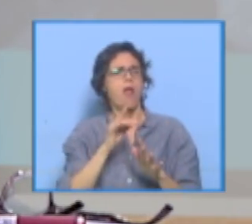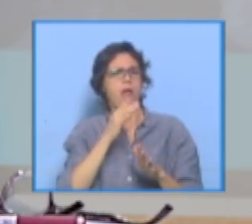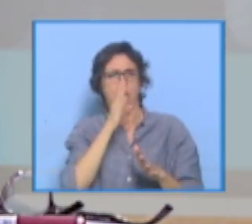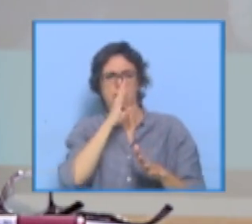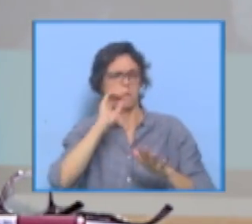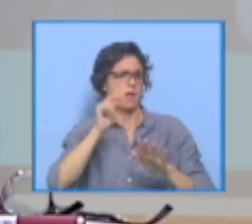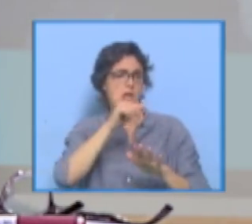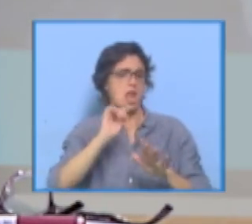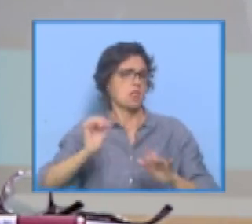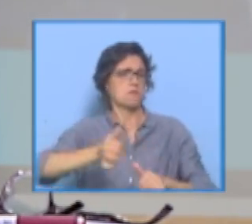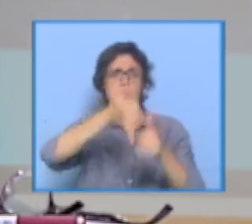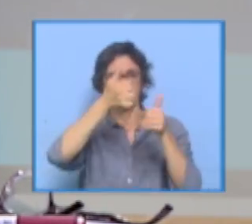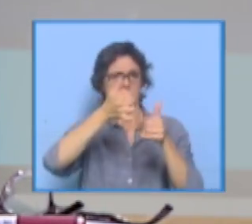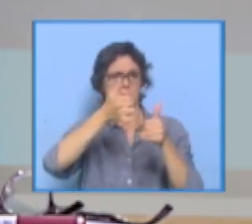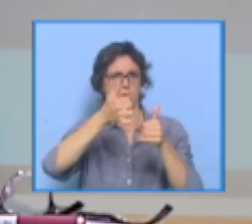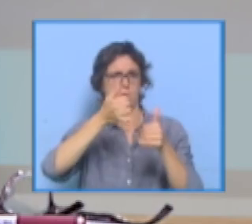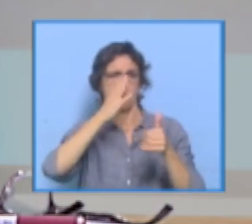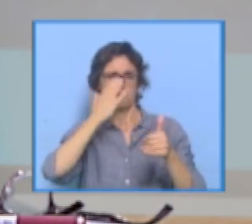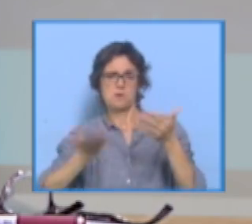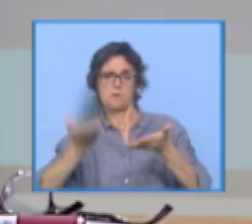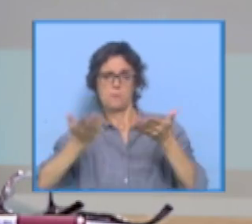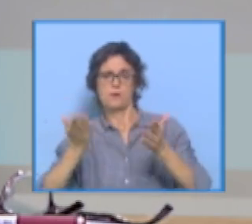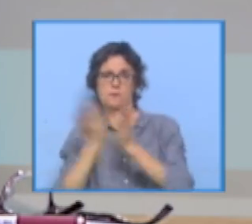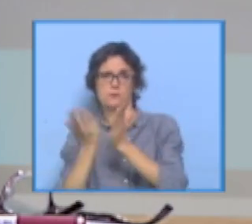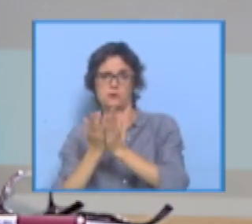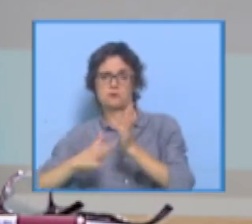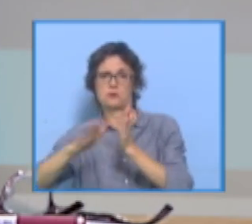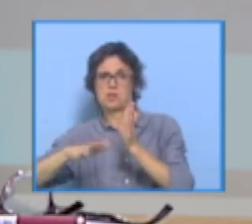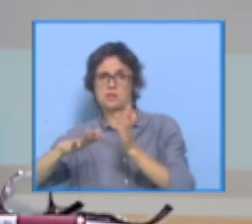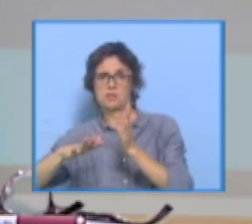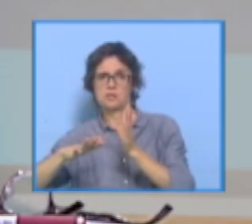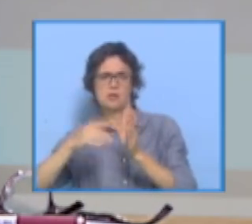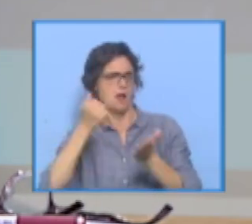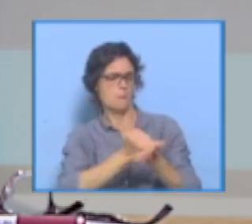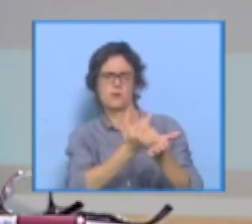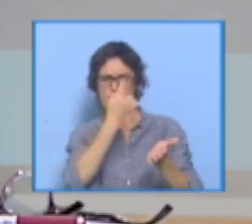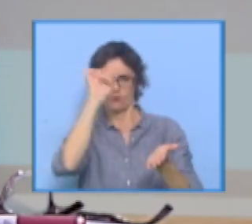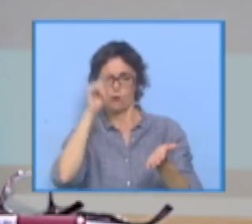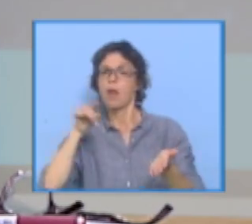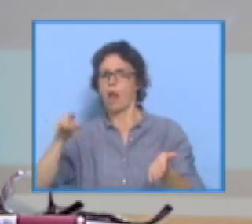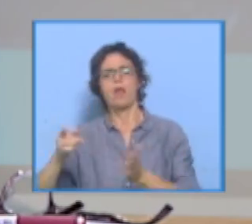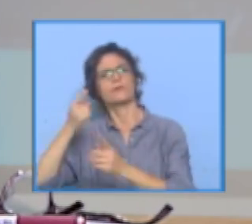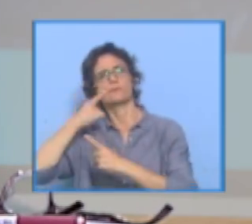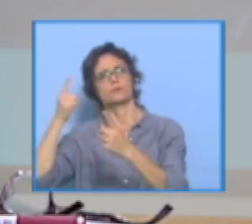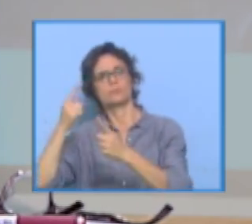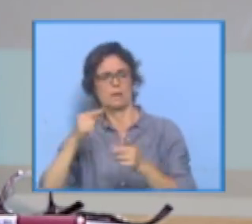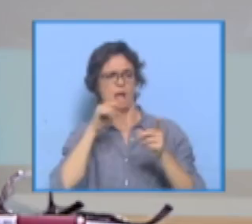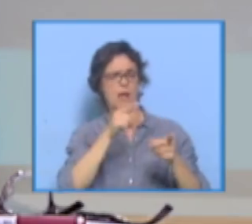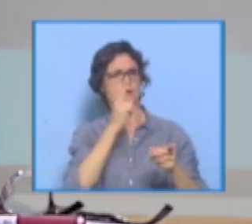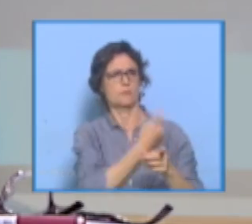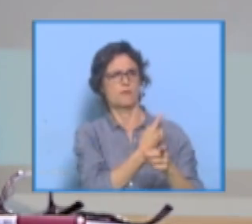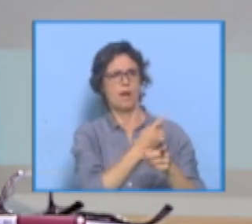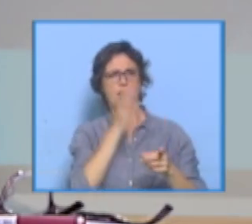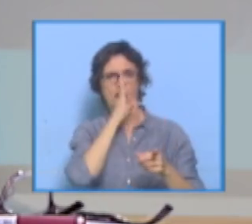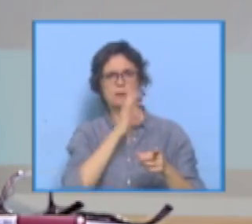o melhor em comparação com uma escola da zona que não seja tão boa. Porque esta é pública e porque esta é privada, se